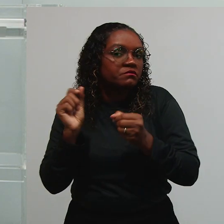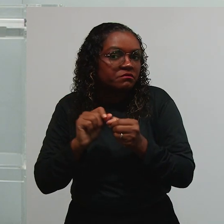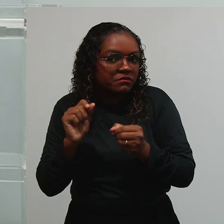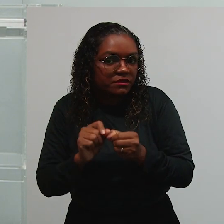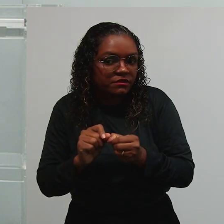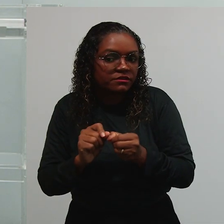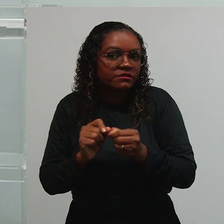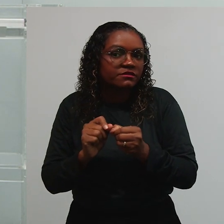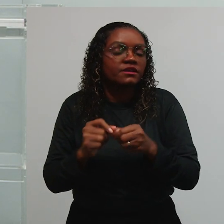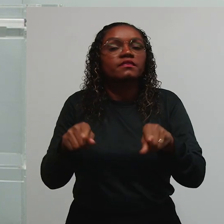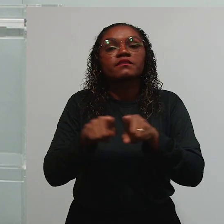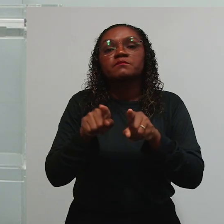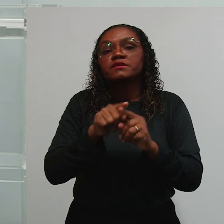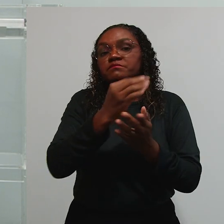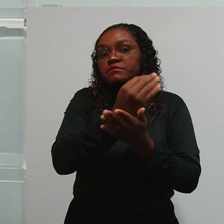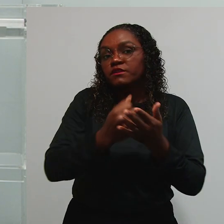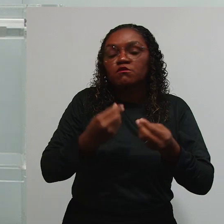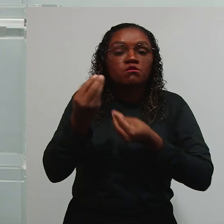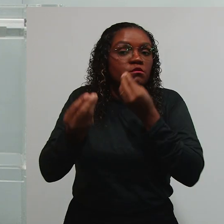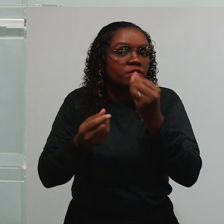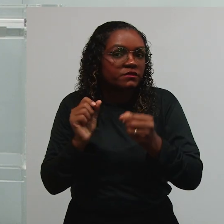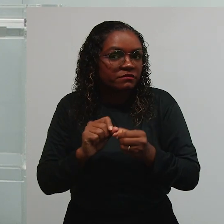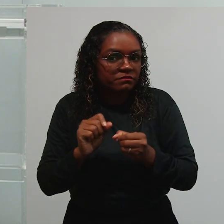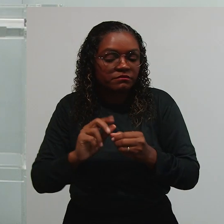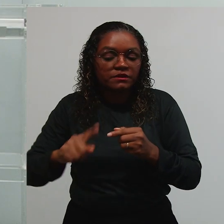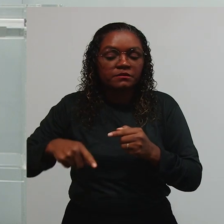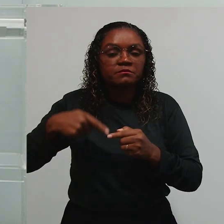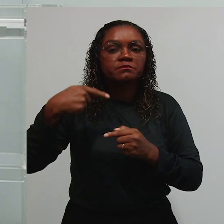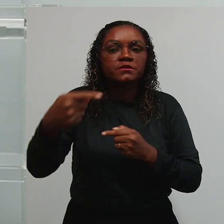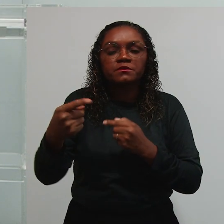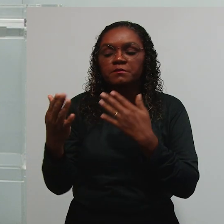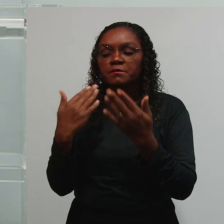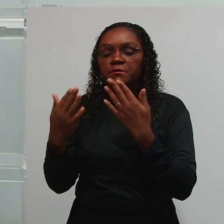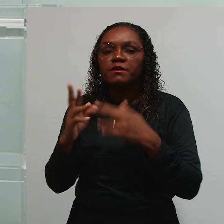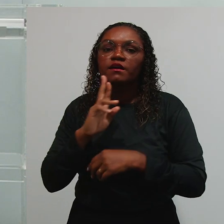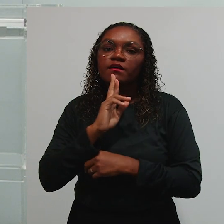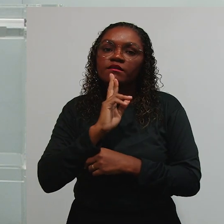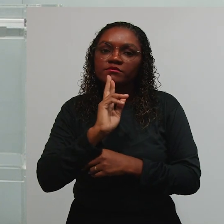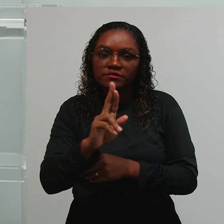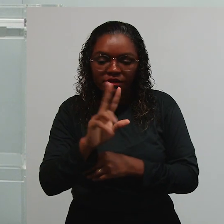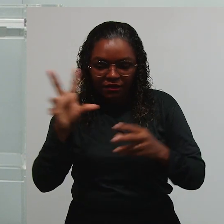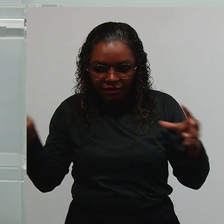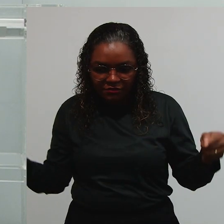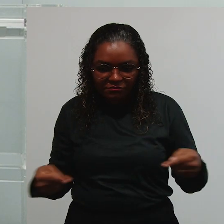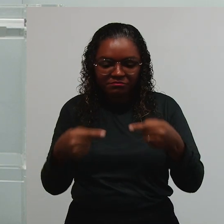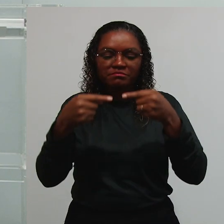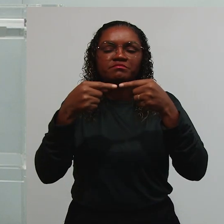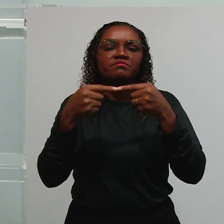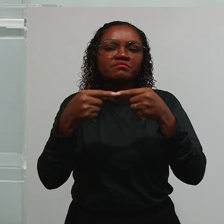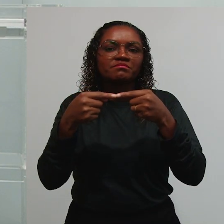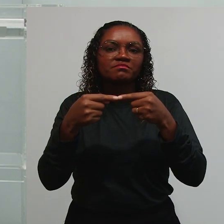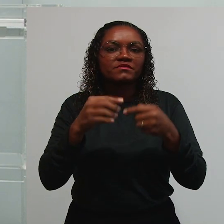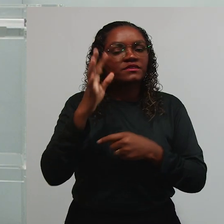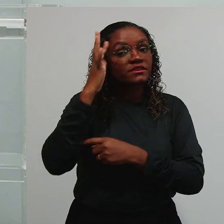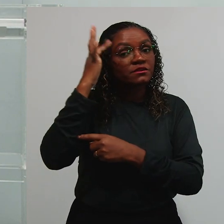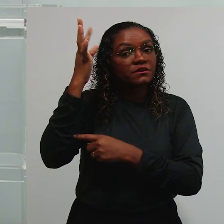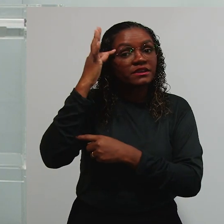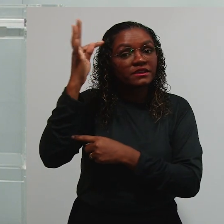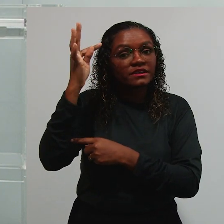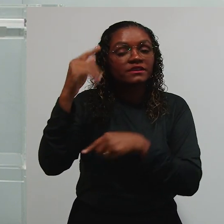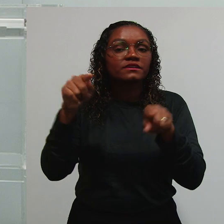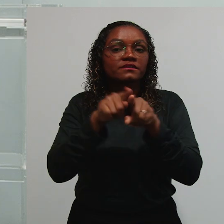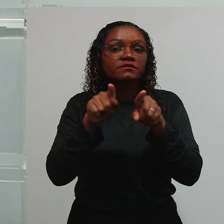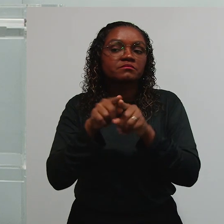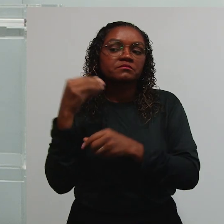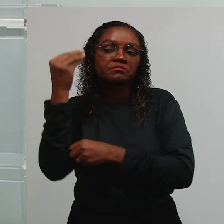pesquisa, como que você fez o seu trabalho. Depois, a discussão dos resultados, que é o casamento ou o diálogo entre a teoria,